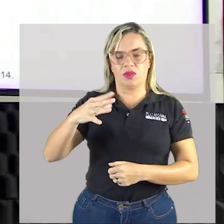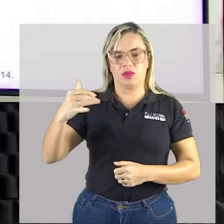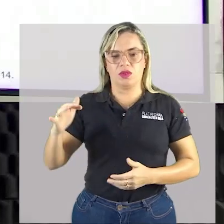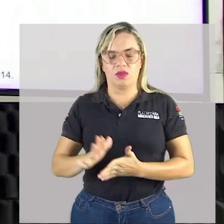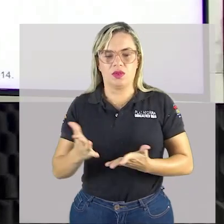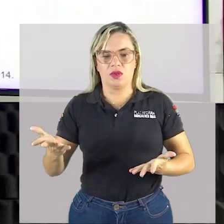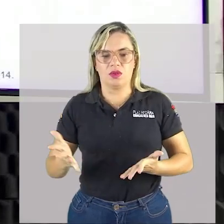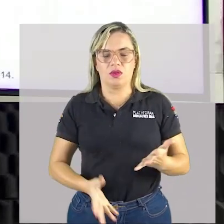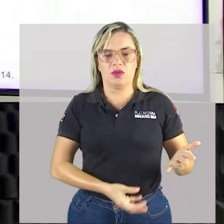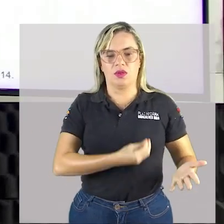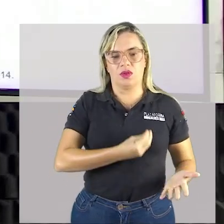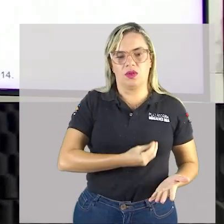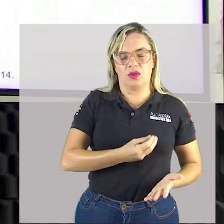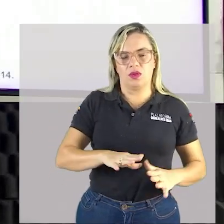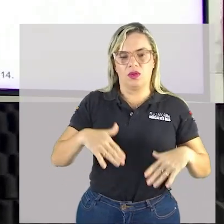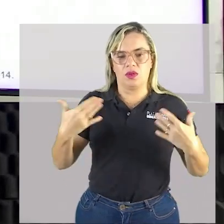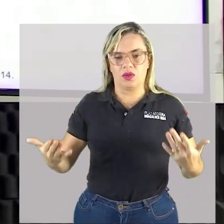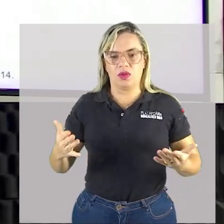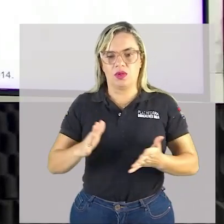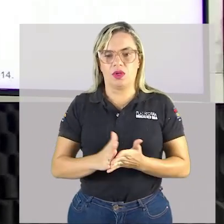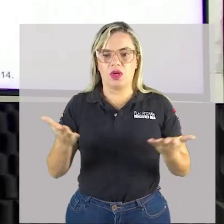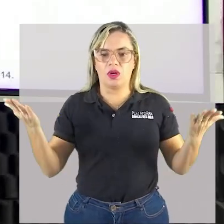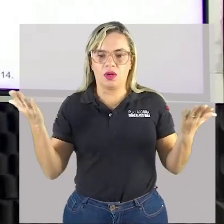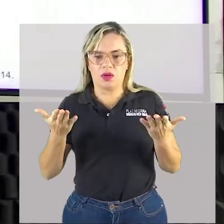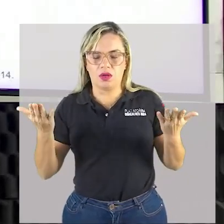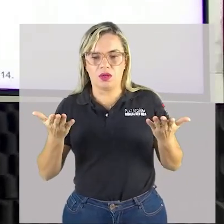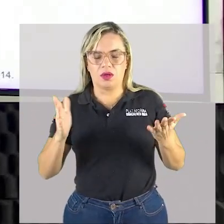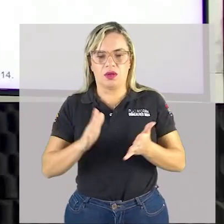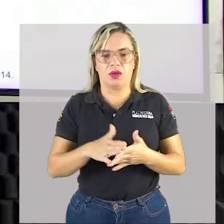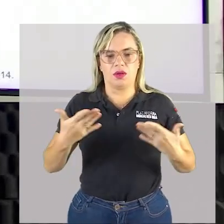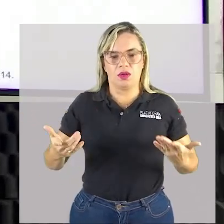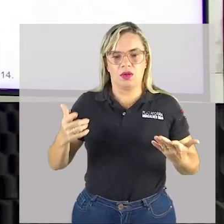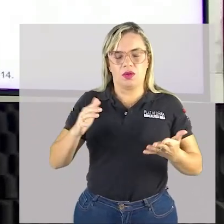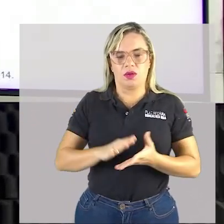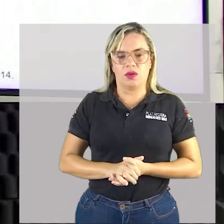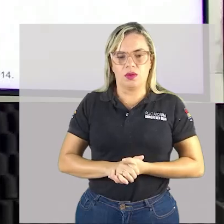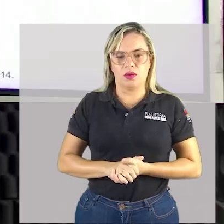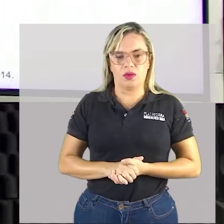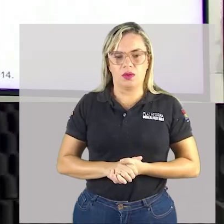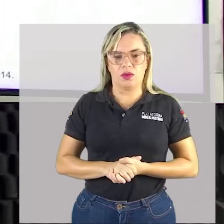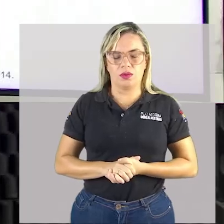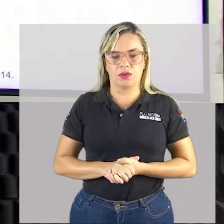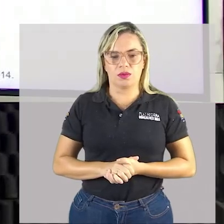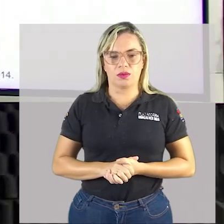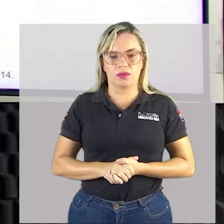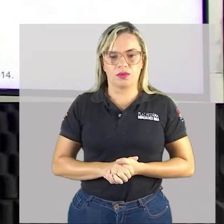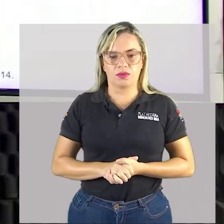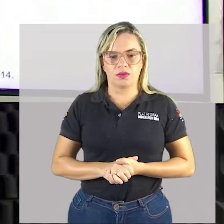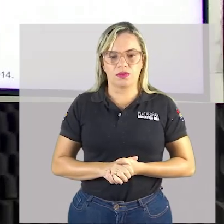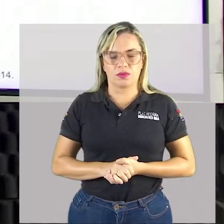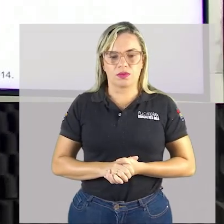aqui como a gente está vivendo hoje. Né? A gente está aqui em plena